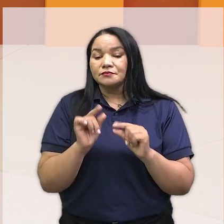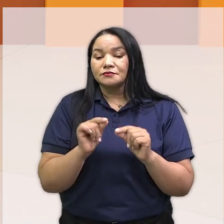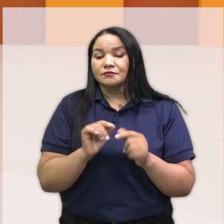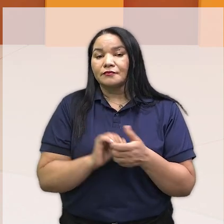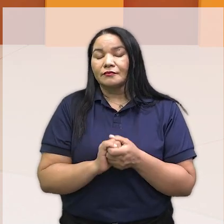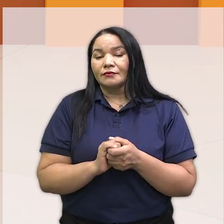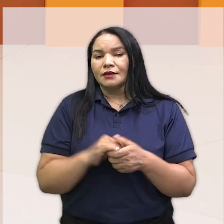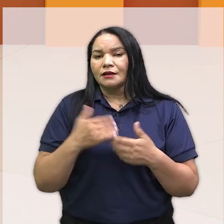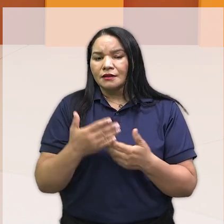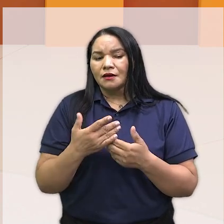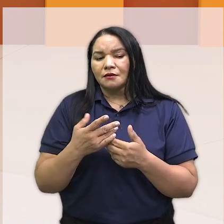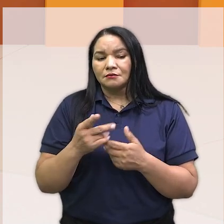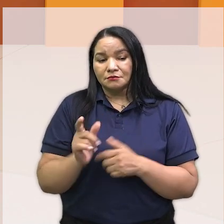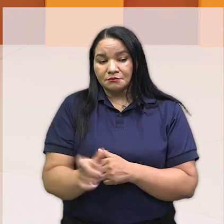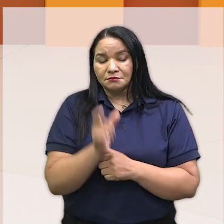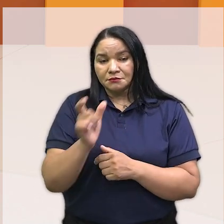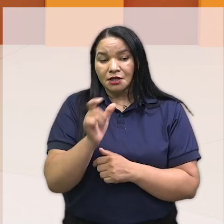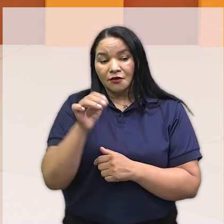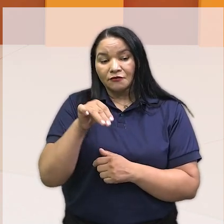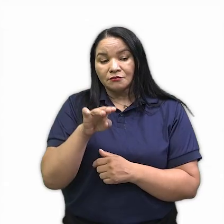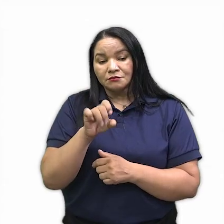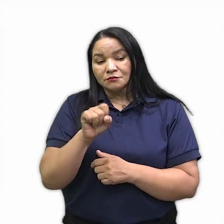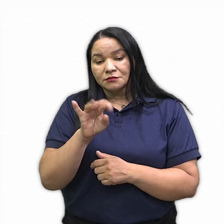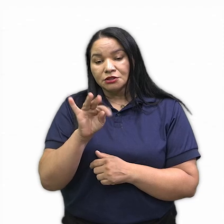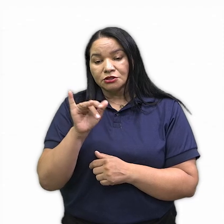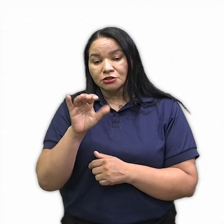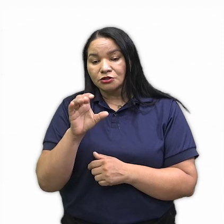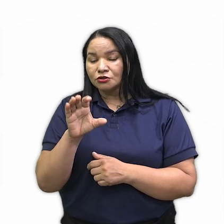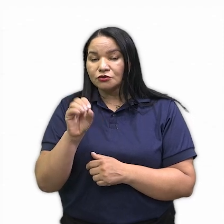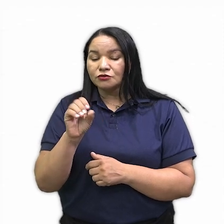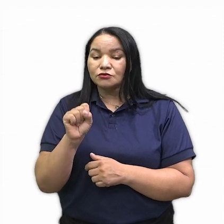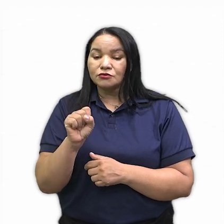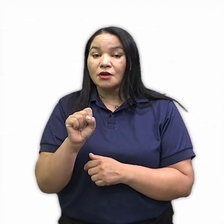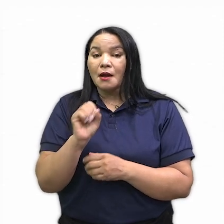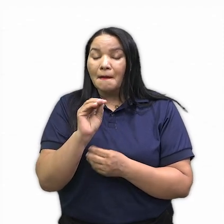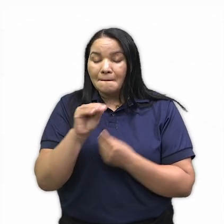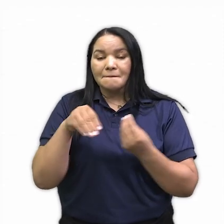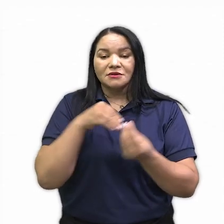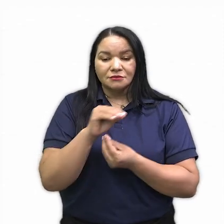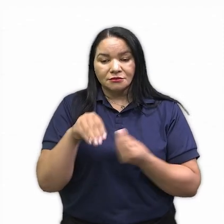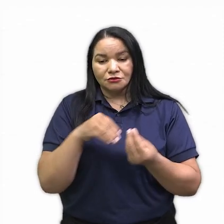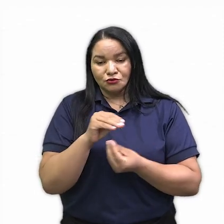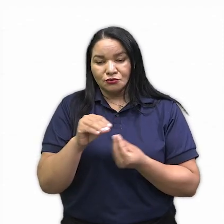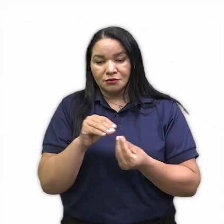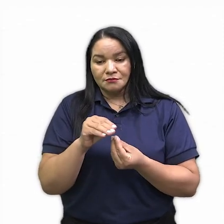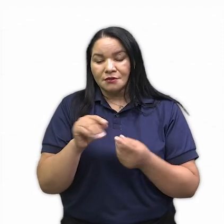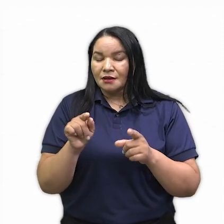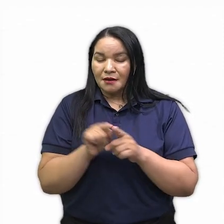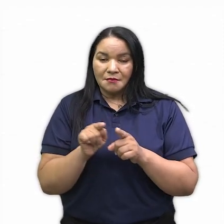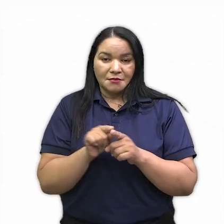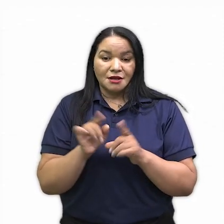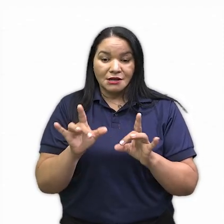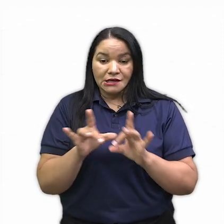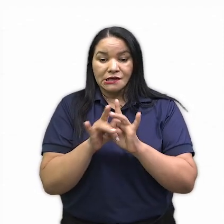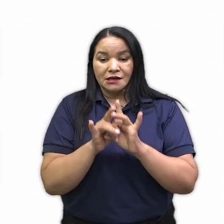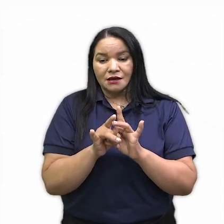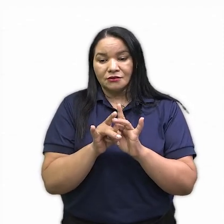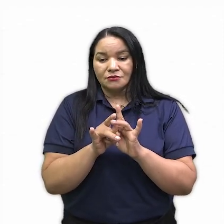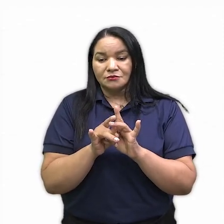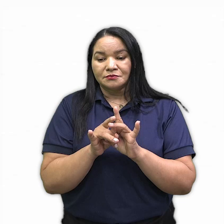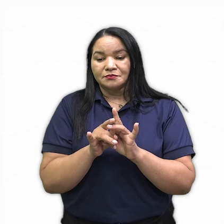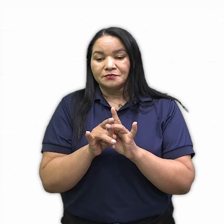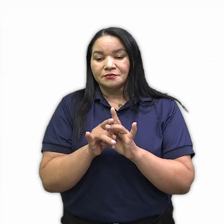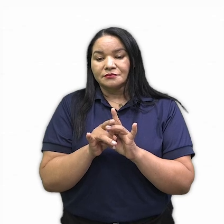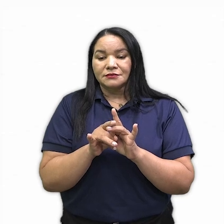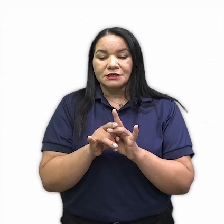os mestiços, gente, o nome já está falando, né? Mestiço, mistura, e muitas vezes ligado tanto à